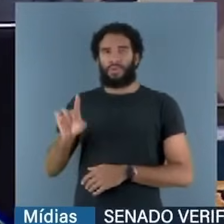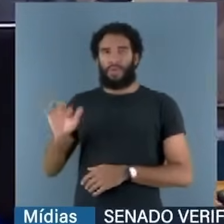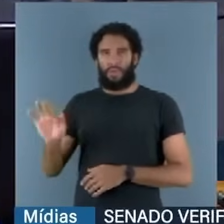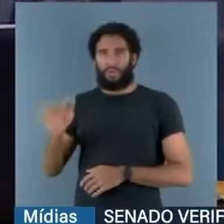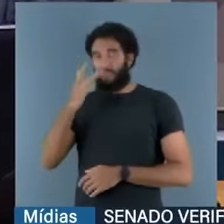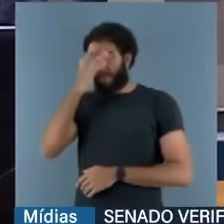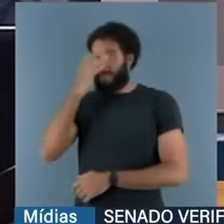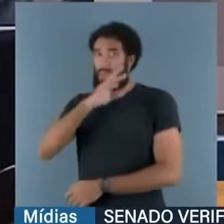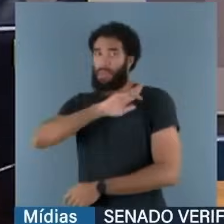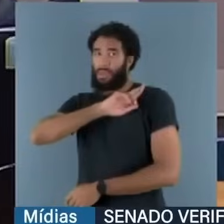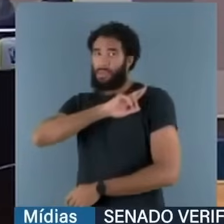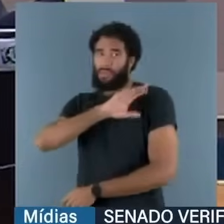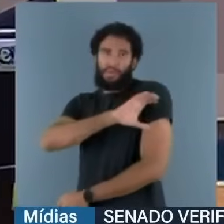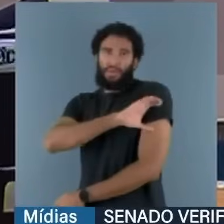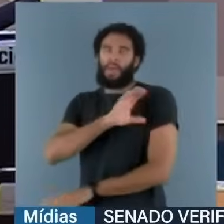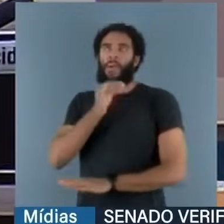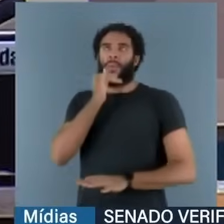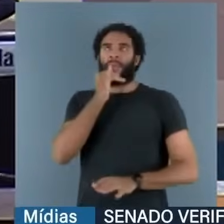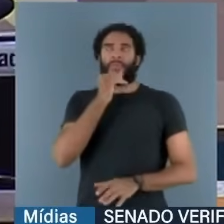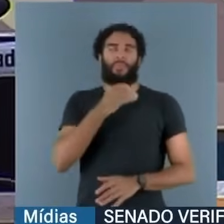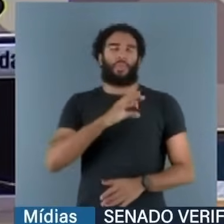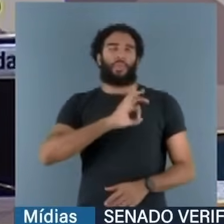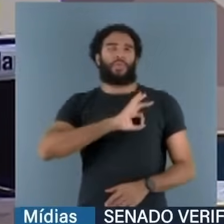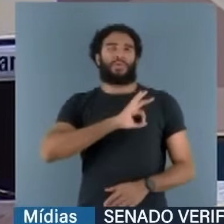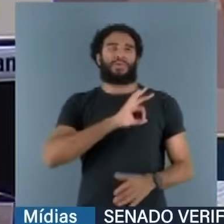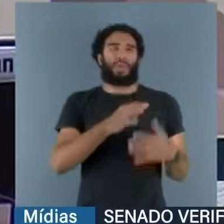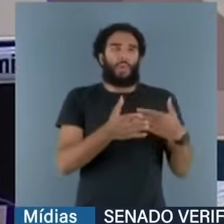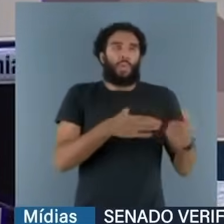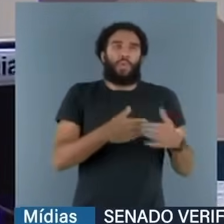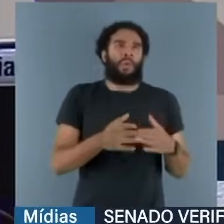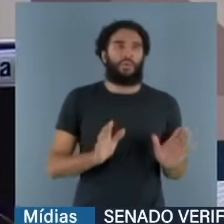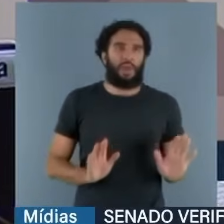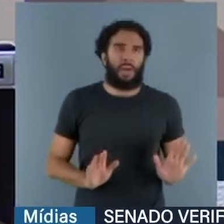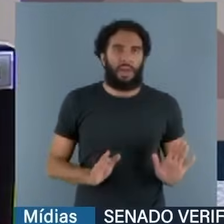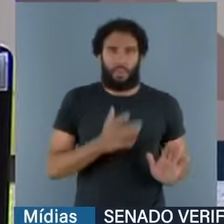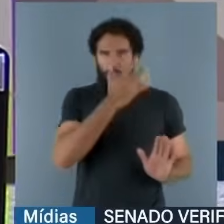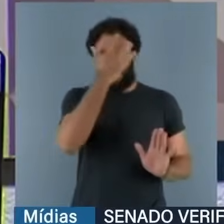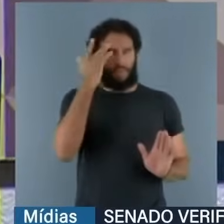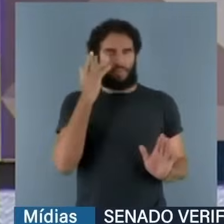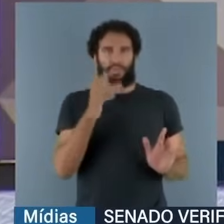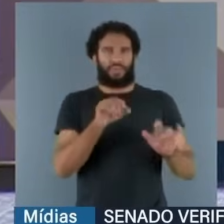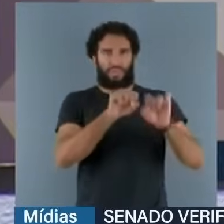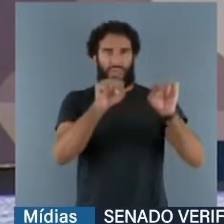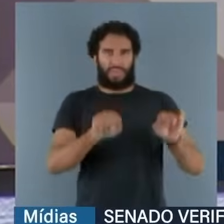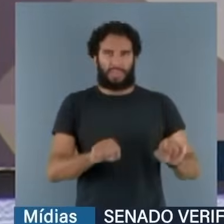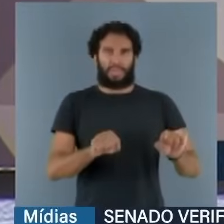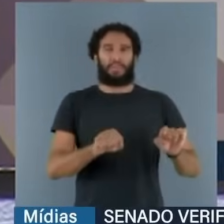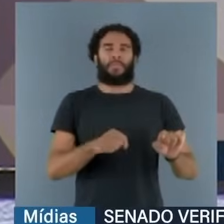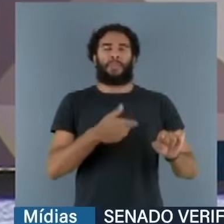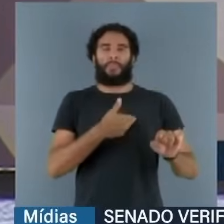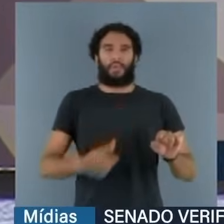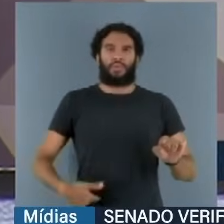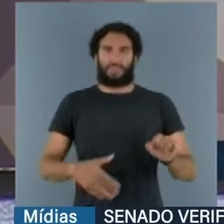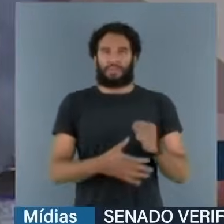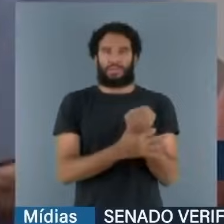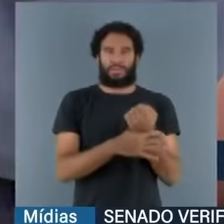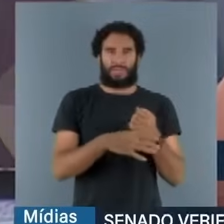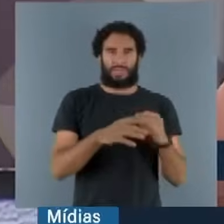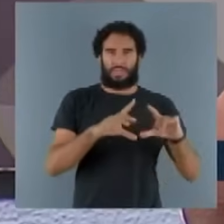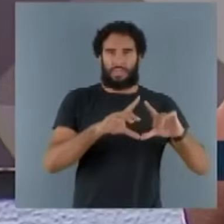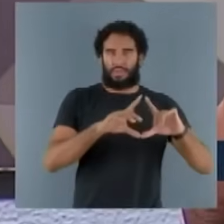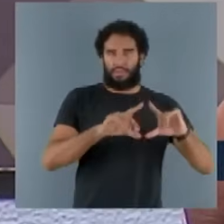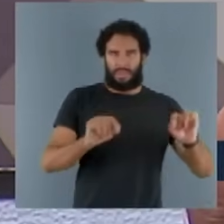seja, não era um militar qualquer, não era um integrante qualquer do Sistema de Segurança Pública de Brasília. Nós estamos tratando